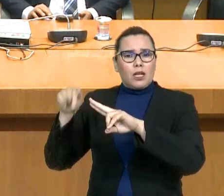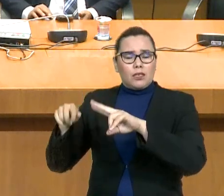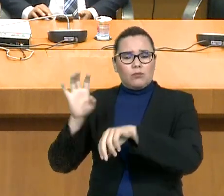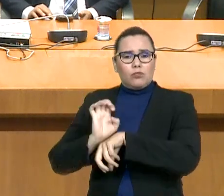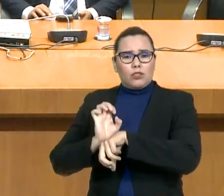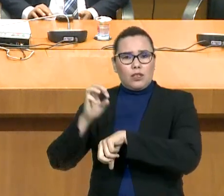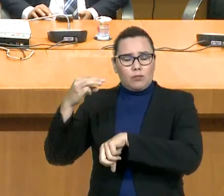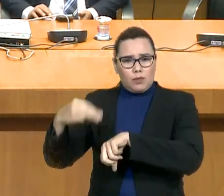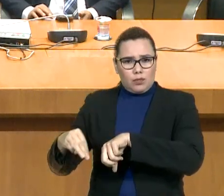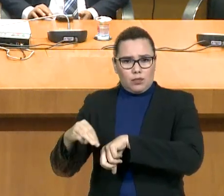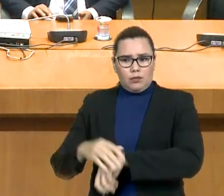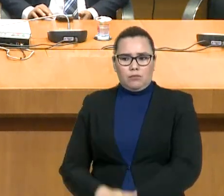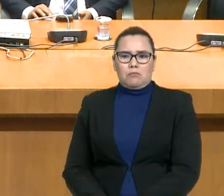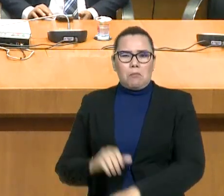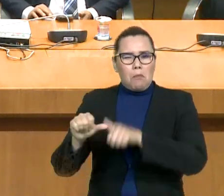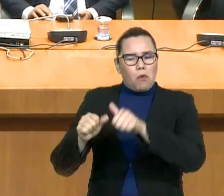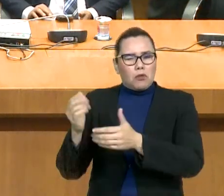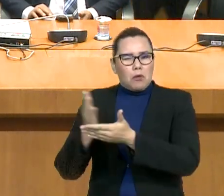outras providências.